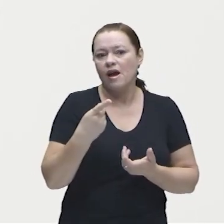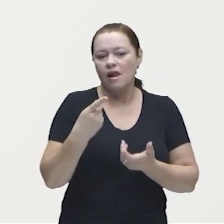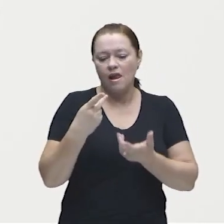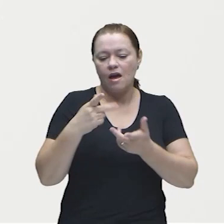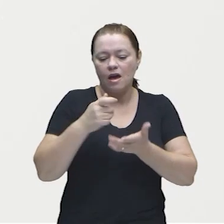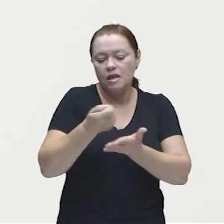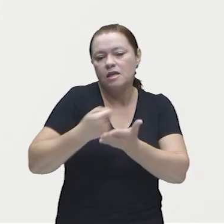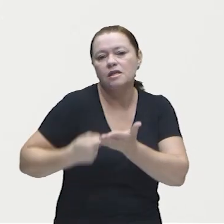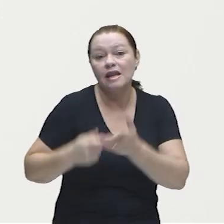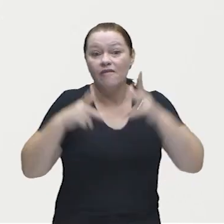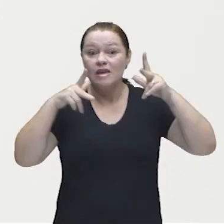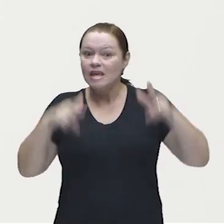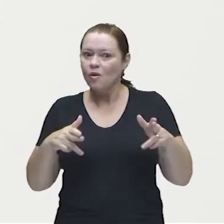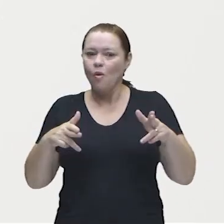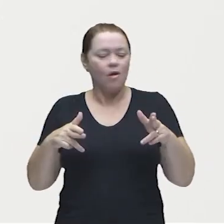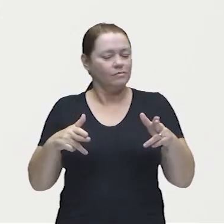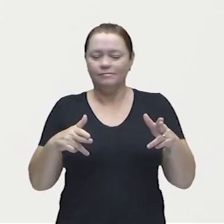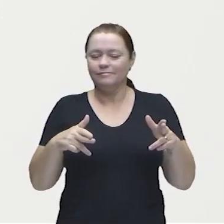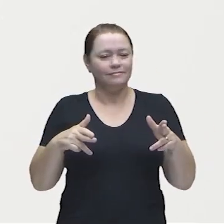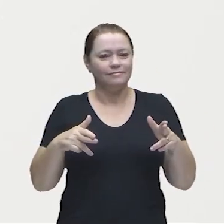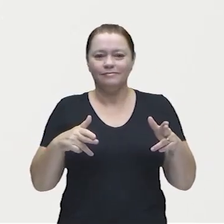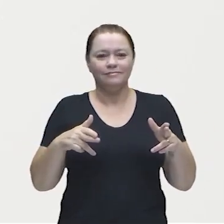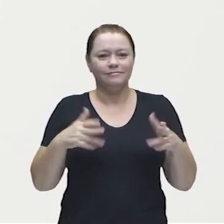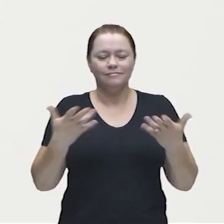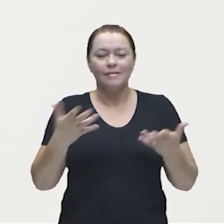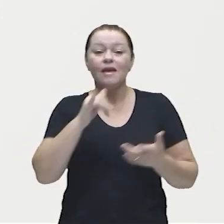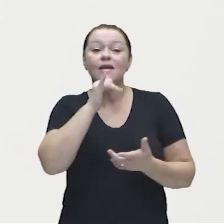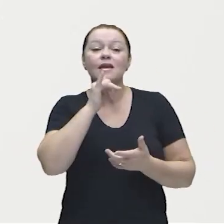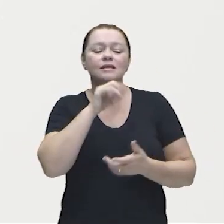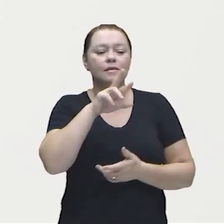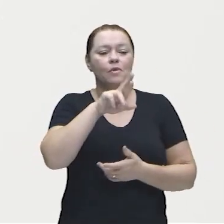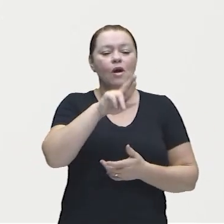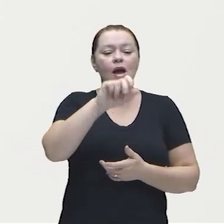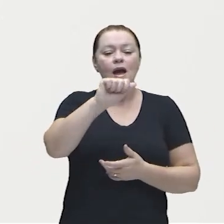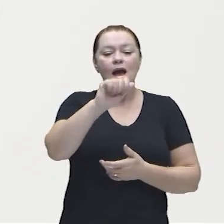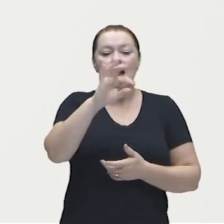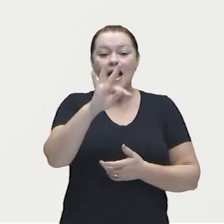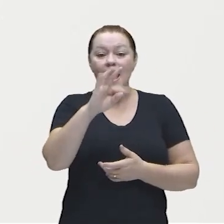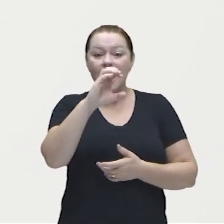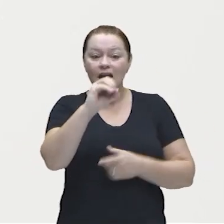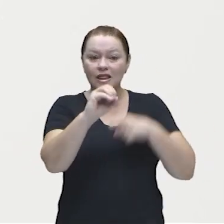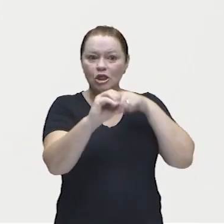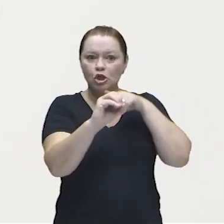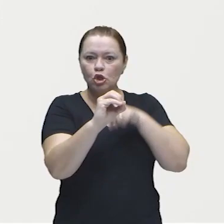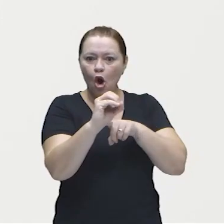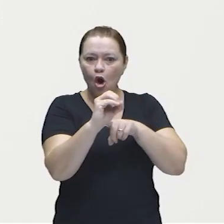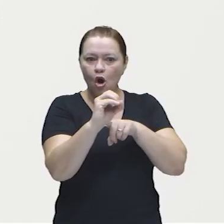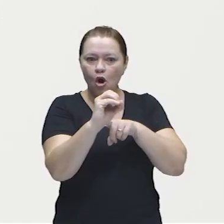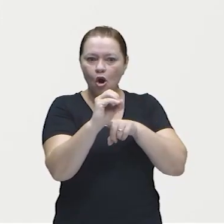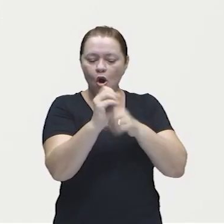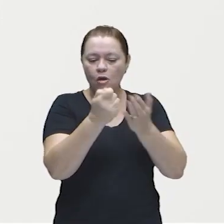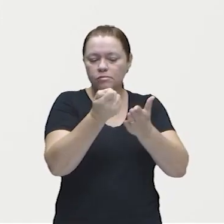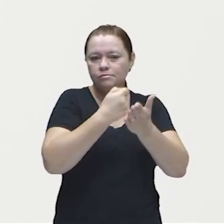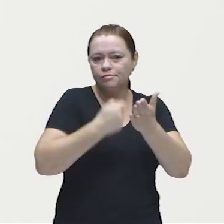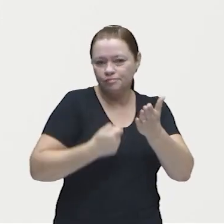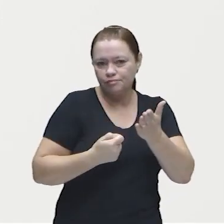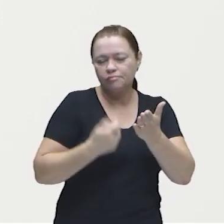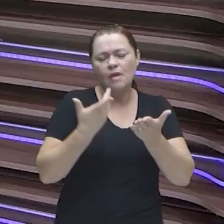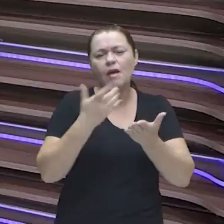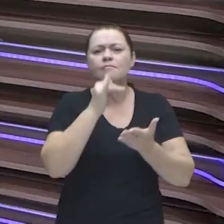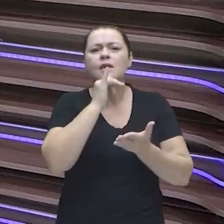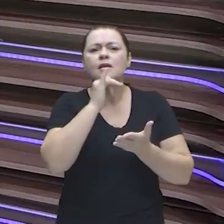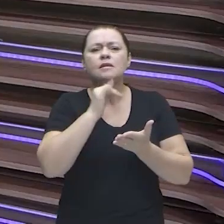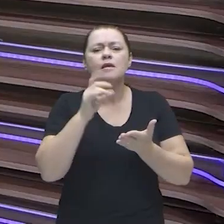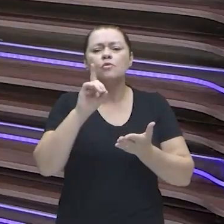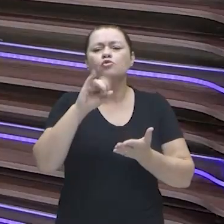mais? Temos. Rato, essa palavra que nós utilizamos bastante aí. Se eu fizesse um ditado para vocês, crianças,